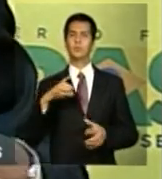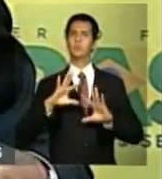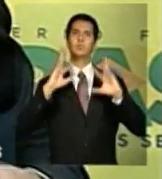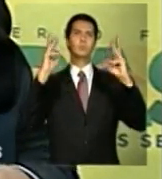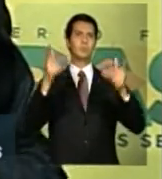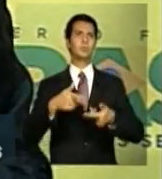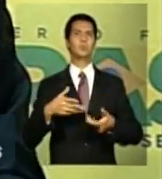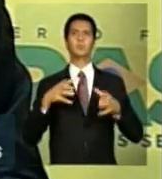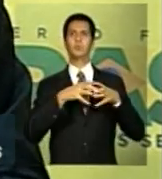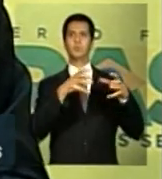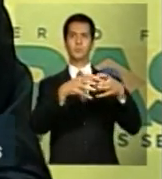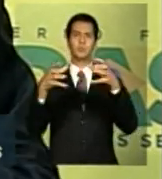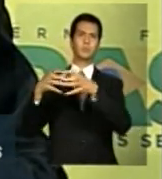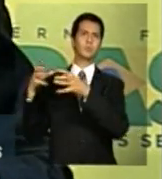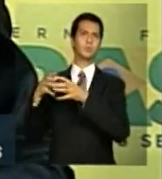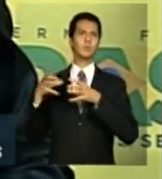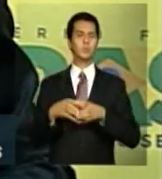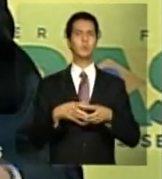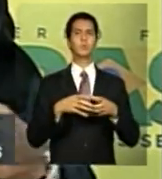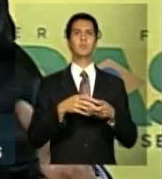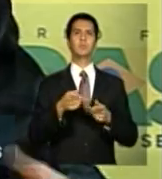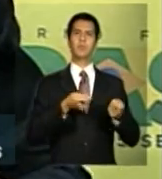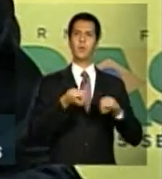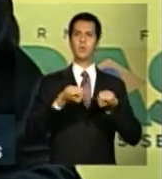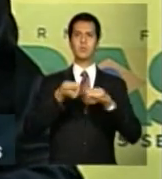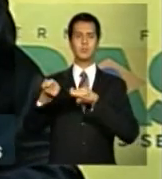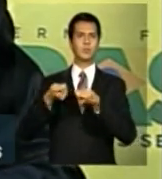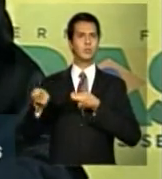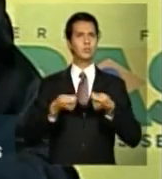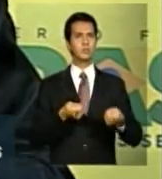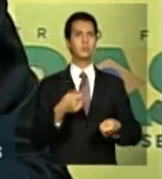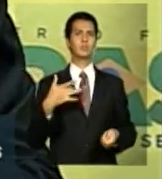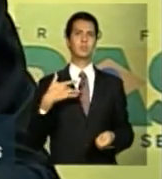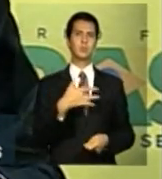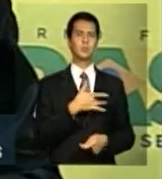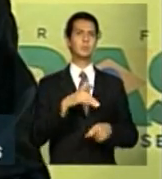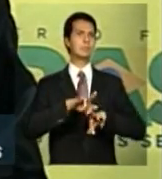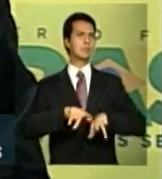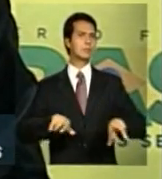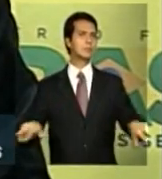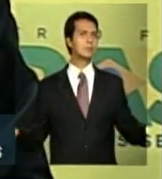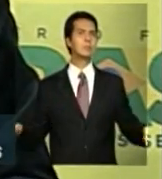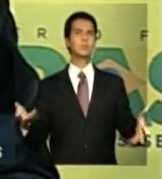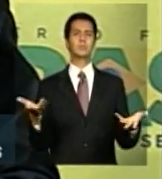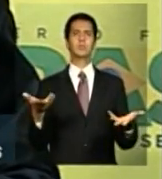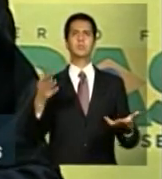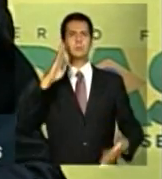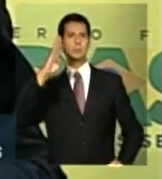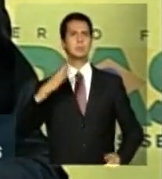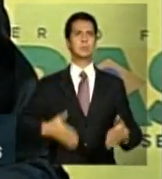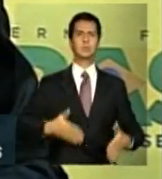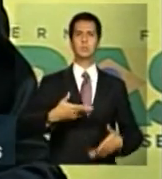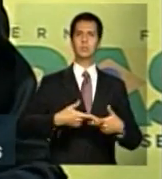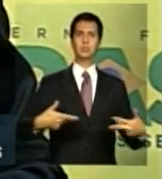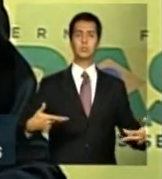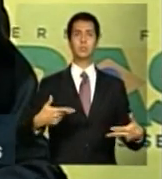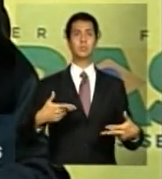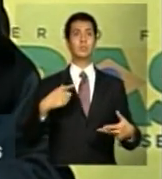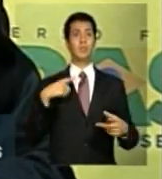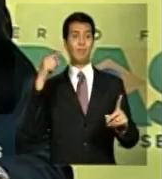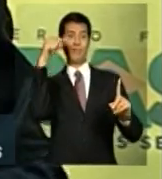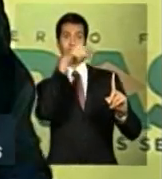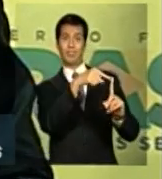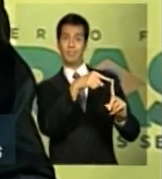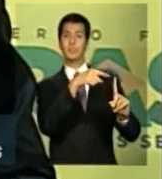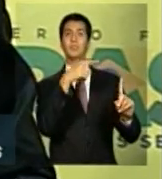geral, judiciário, forças armadas, saúde, educação, enfim, todas as áreas de governo, eram concentradas nele, que